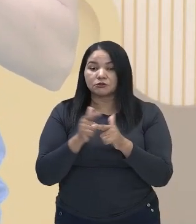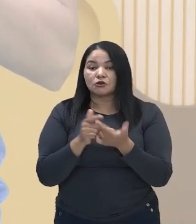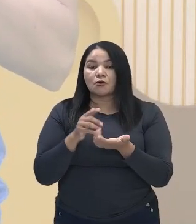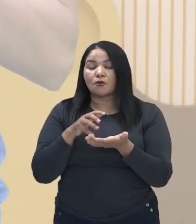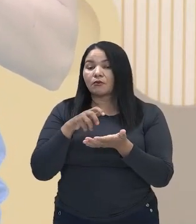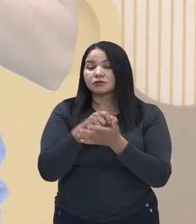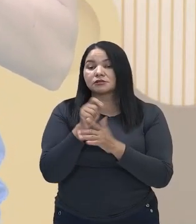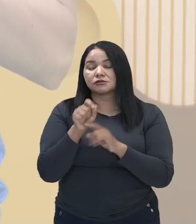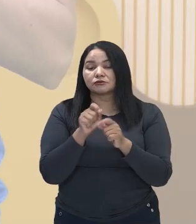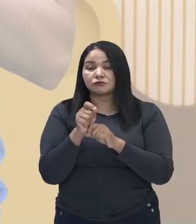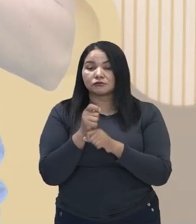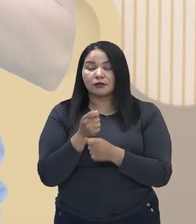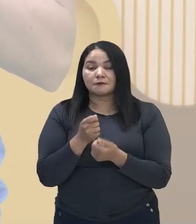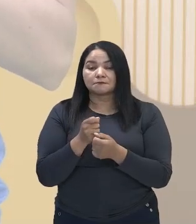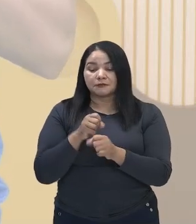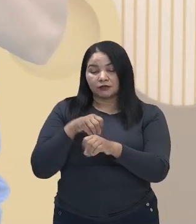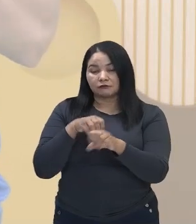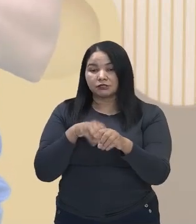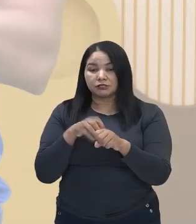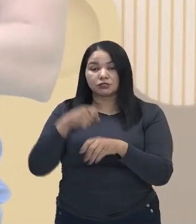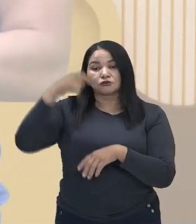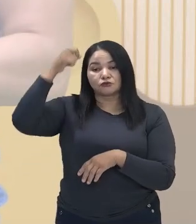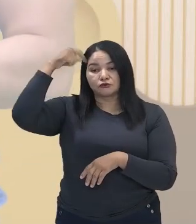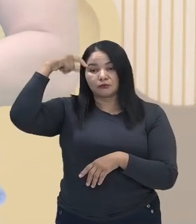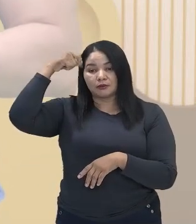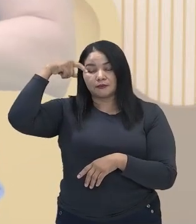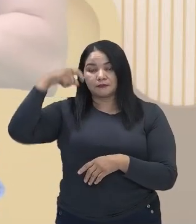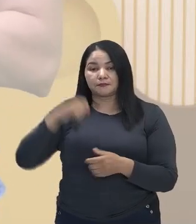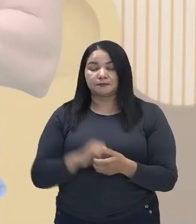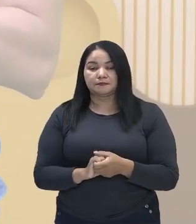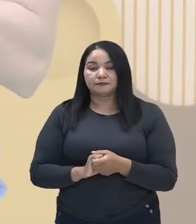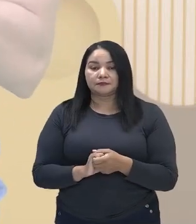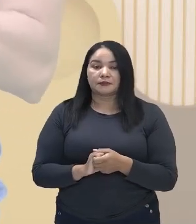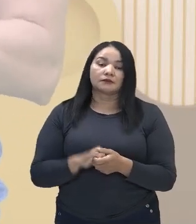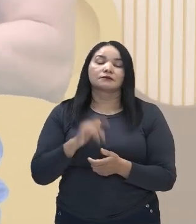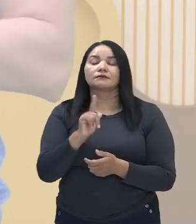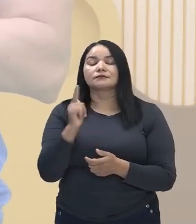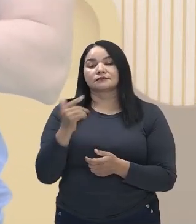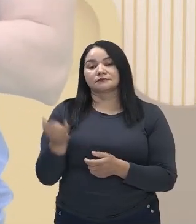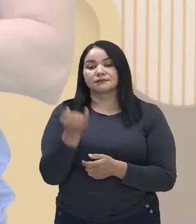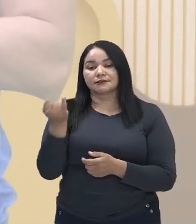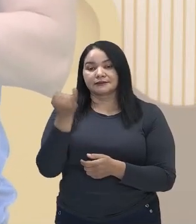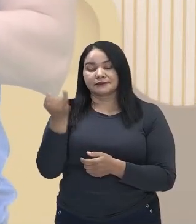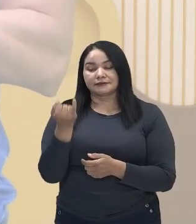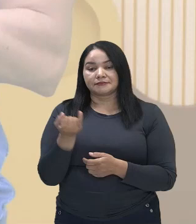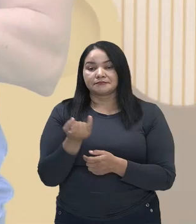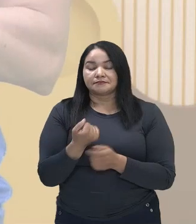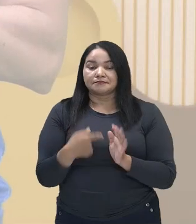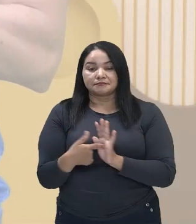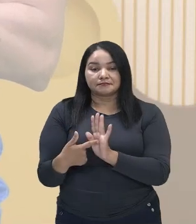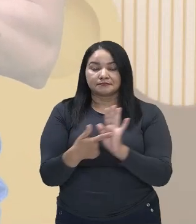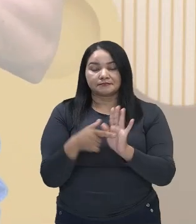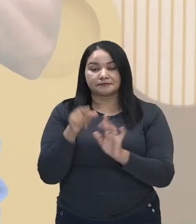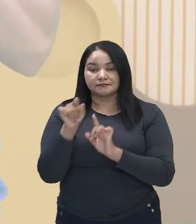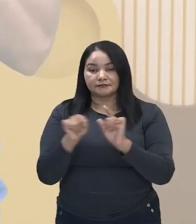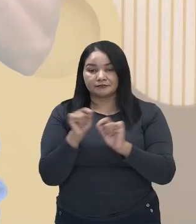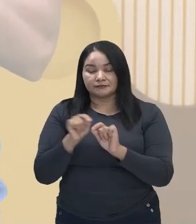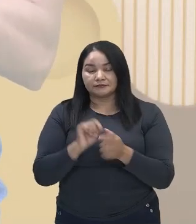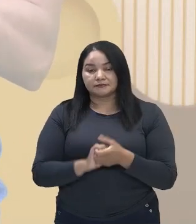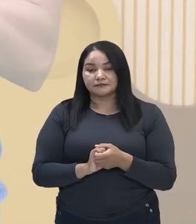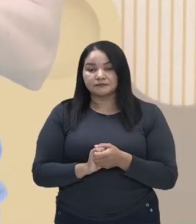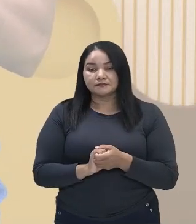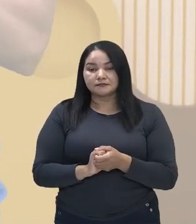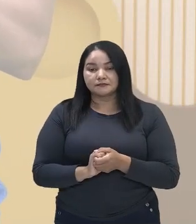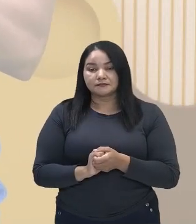educação pública superior, tá certo? Outro ponto importante que eu gostaria de destacar para vocês é que